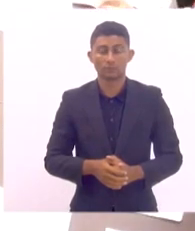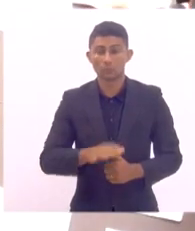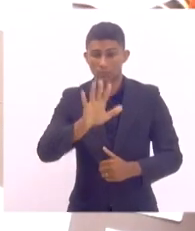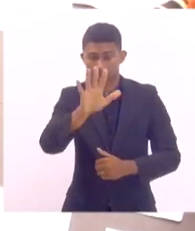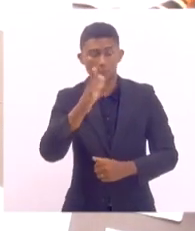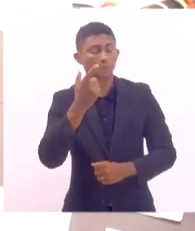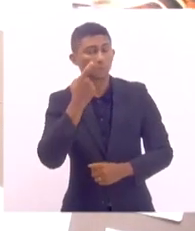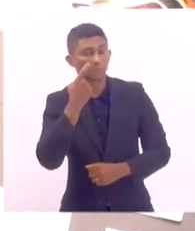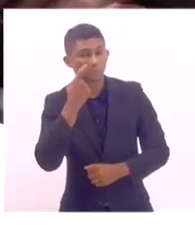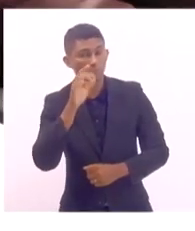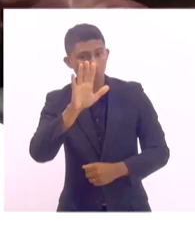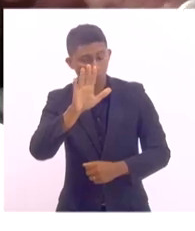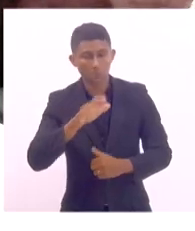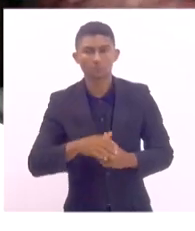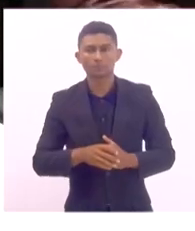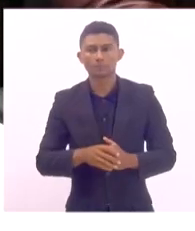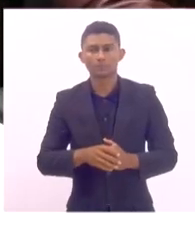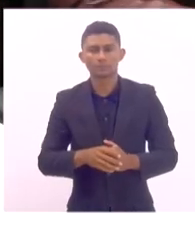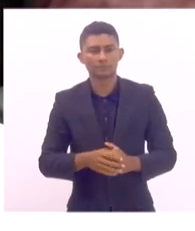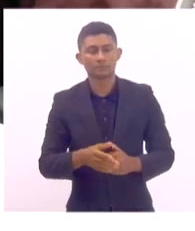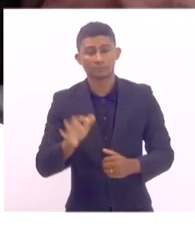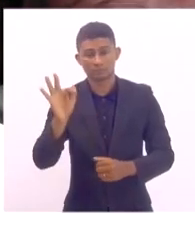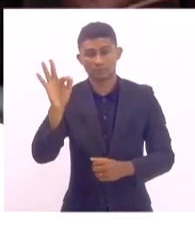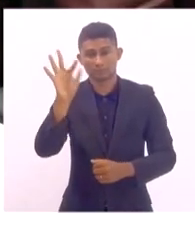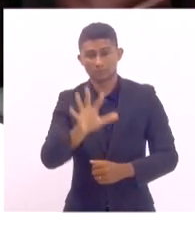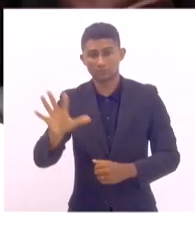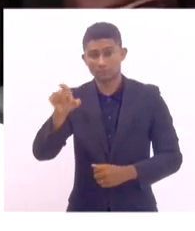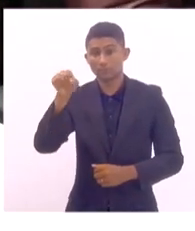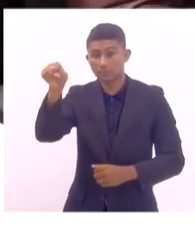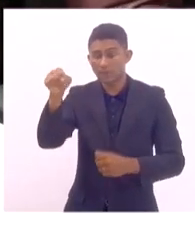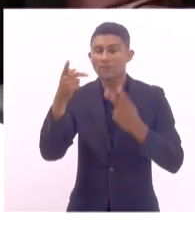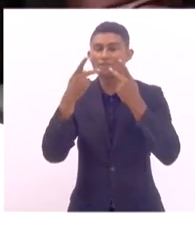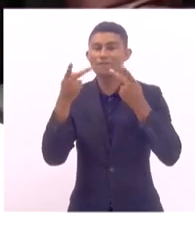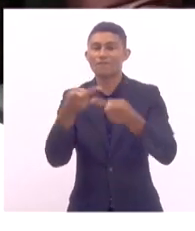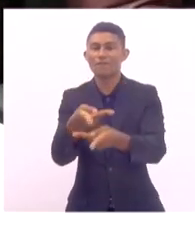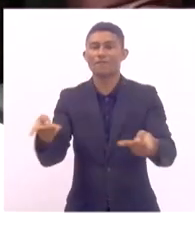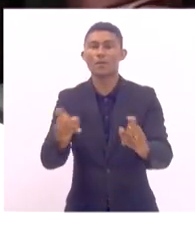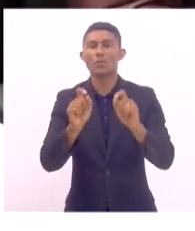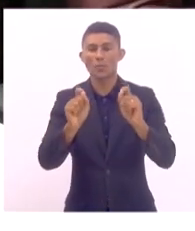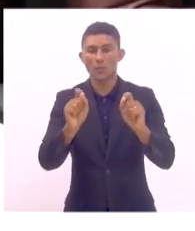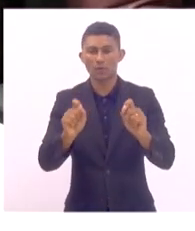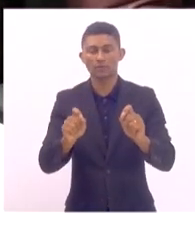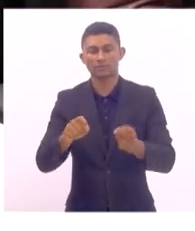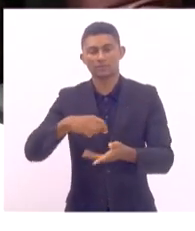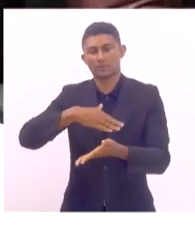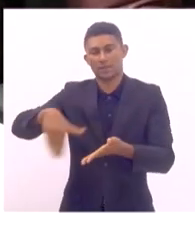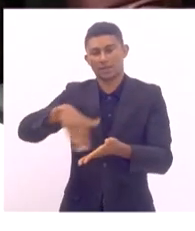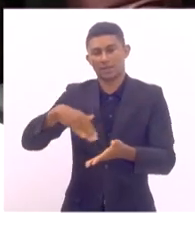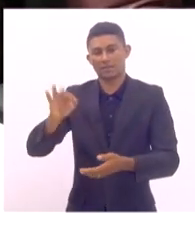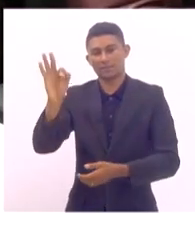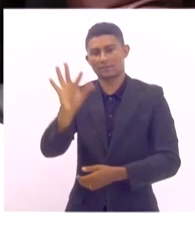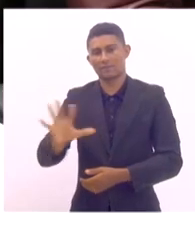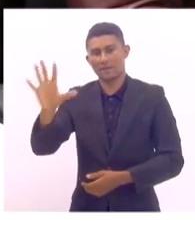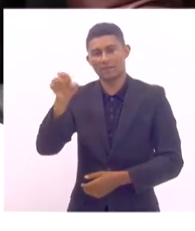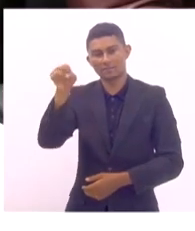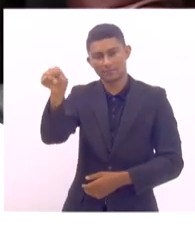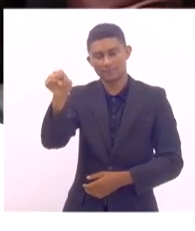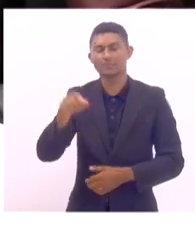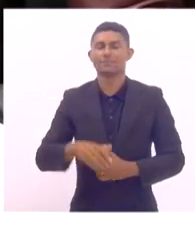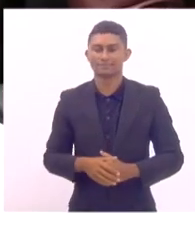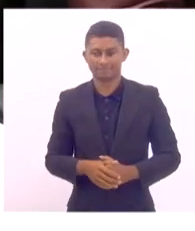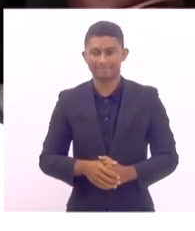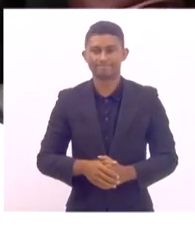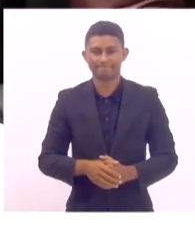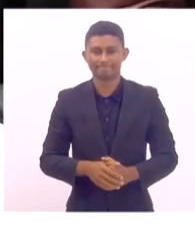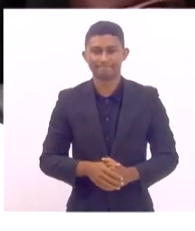Veja só. O que, que alega a Fazenda, presidente? Secretaria de Fazenda, só e somente nesse